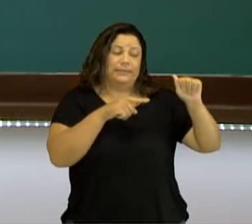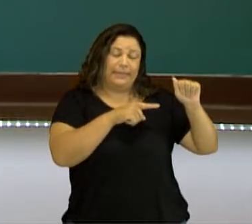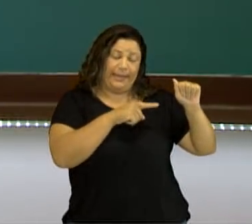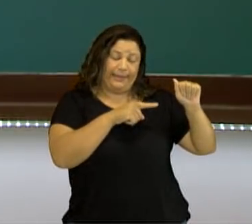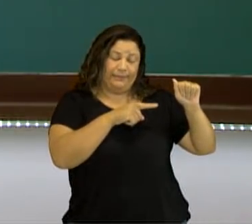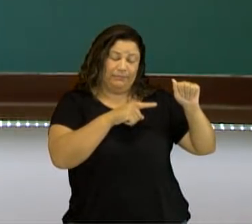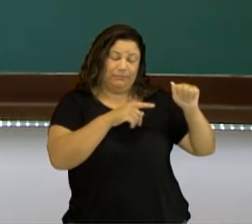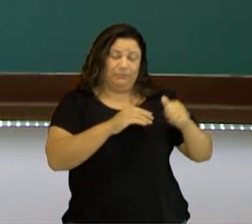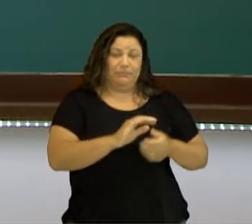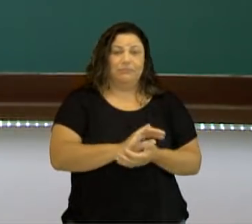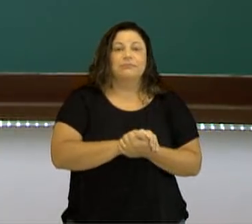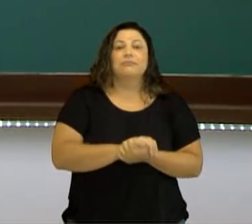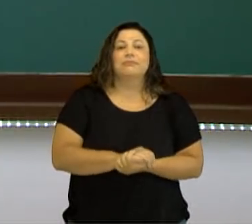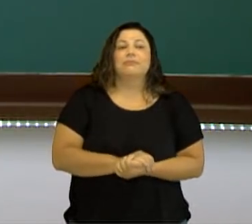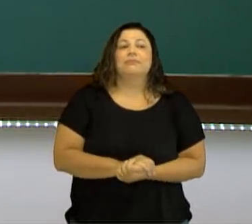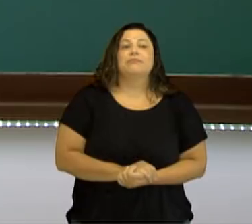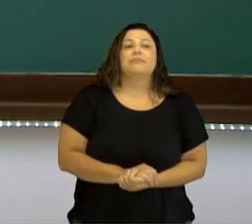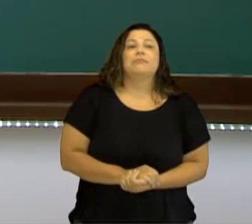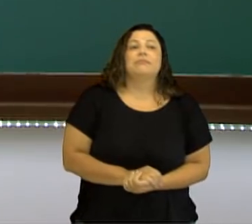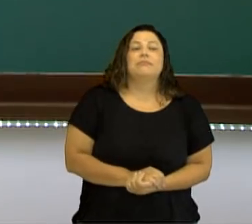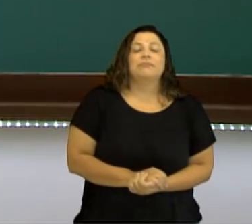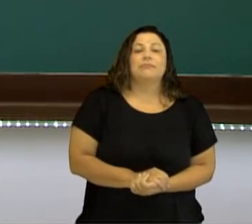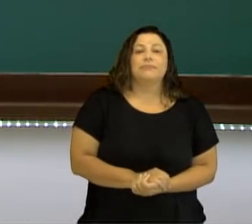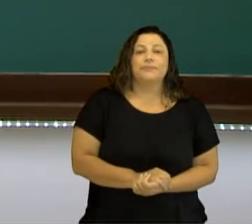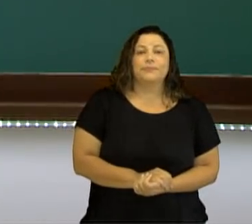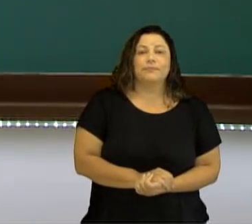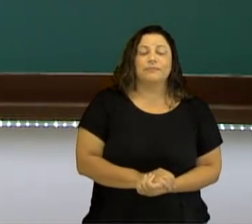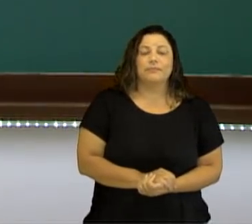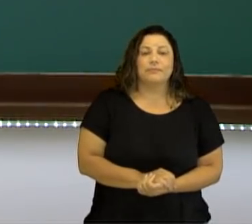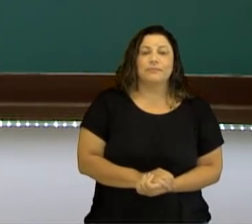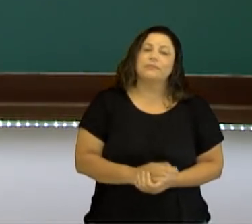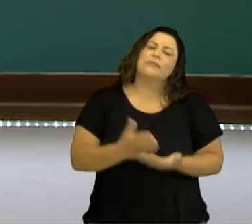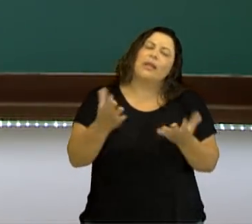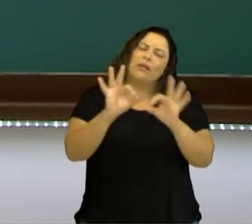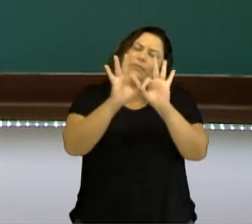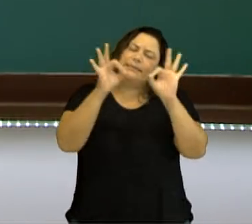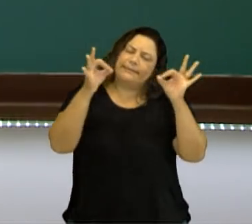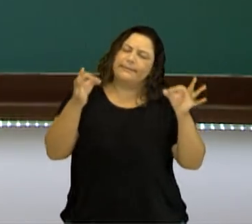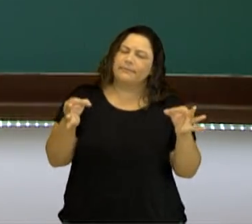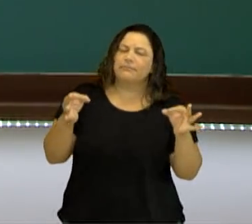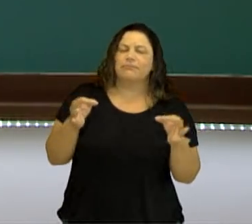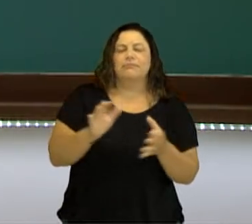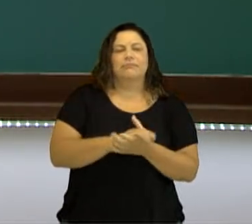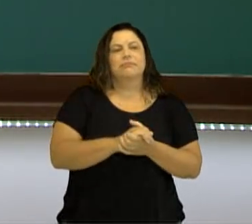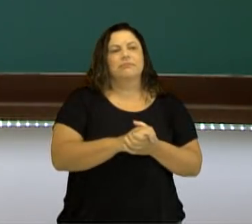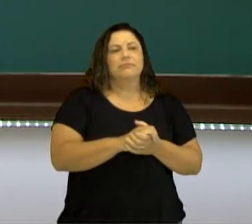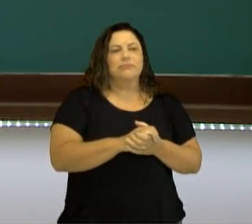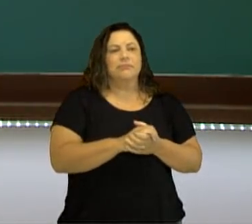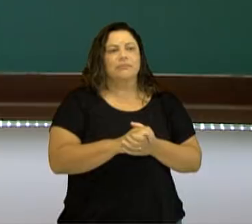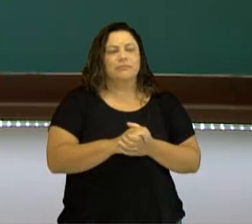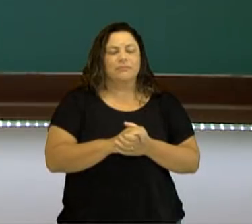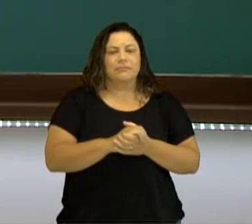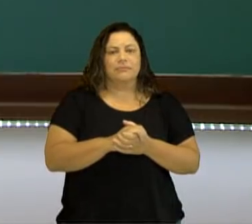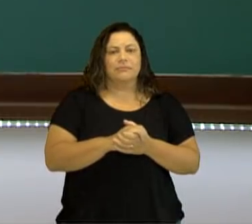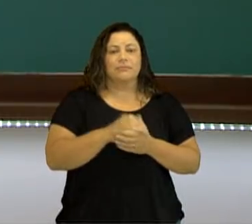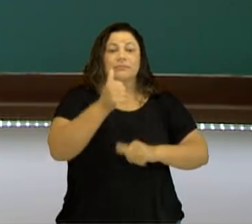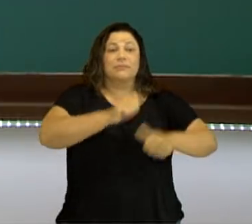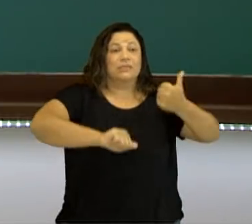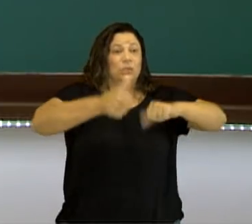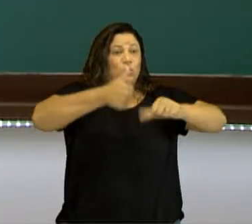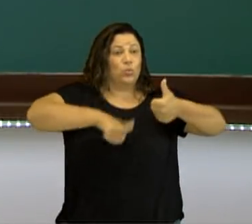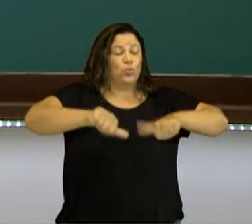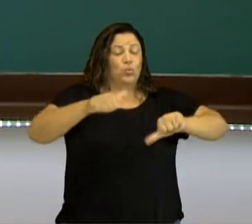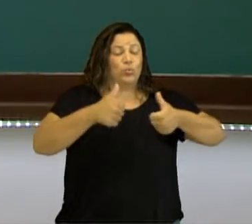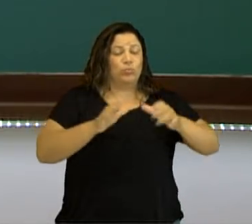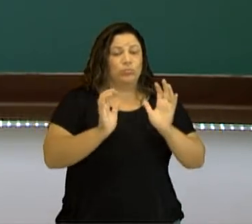número de massa. Tá bom? Olha aqui, ó, aqui vai ficar mais simples. Elemento químico é o conjunto de todos os